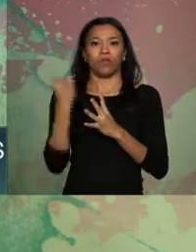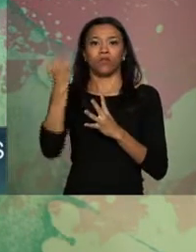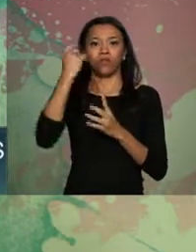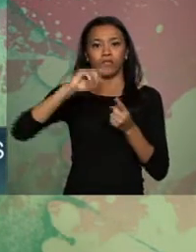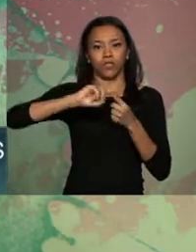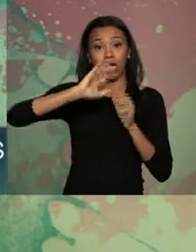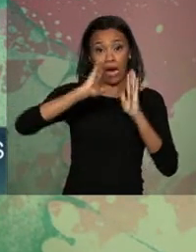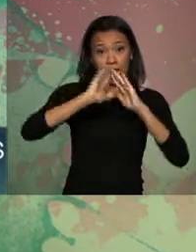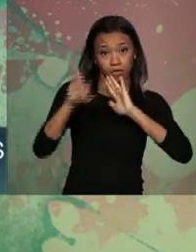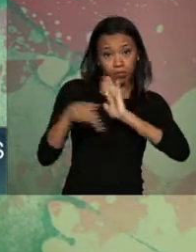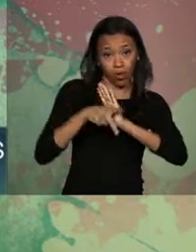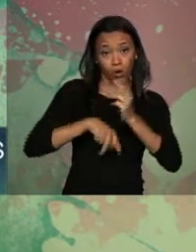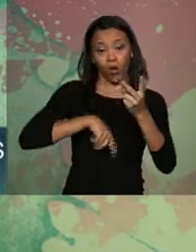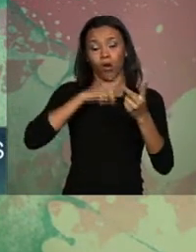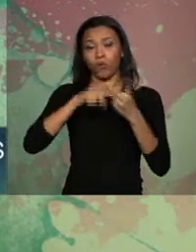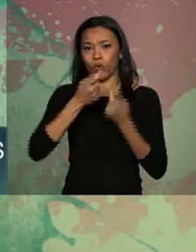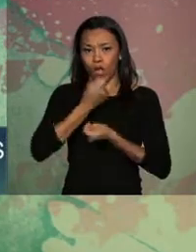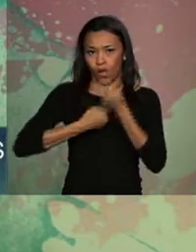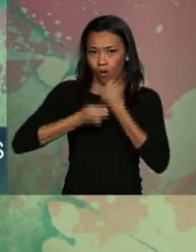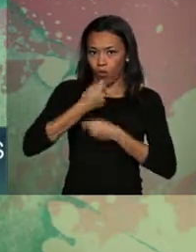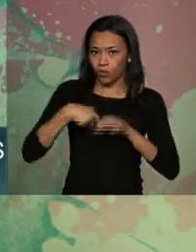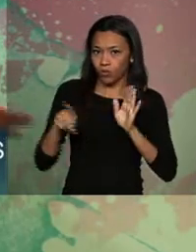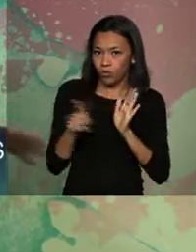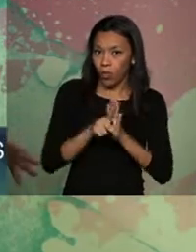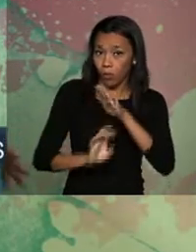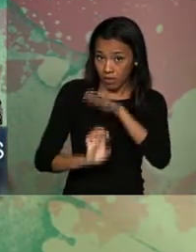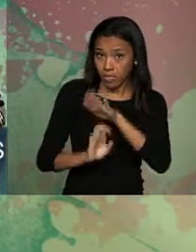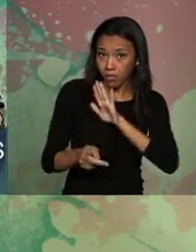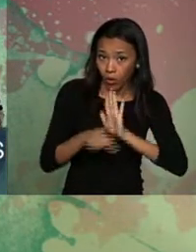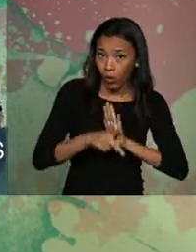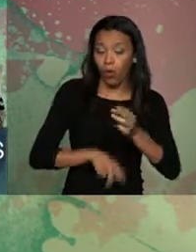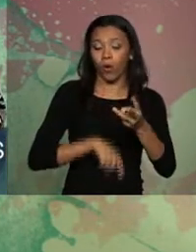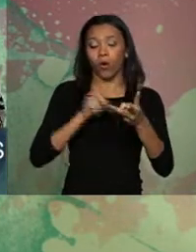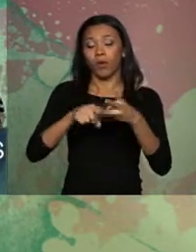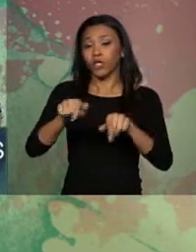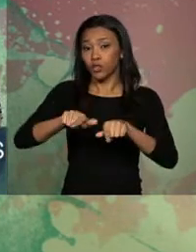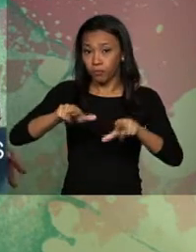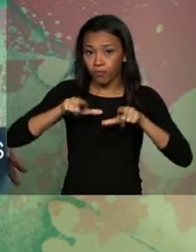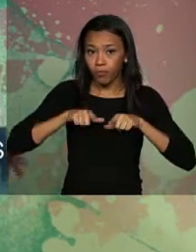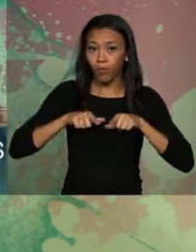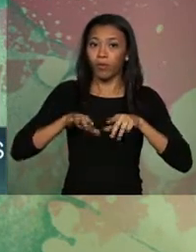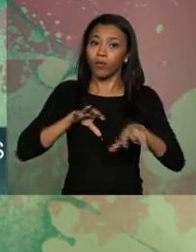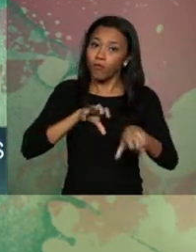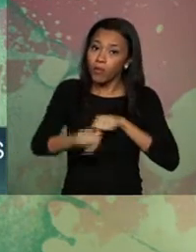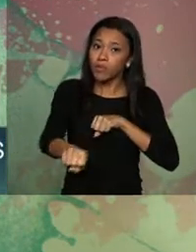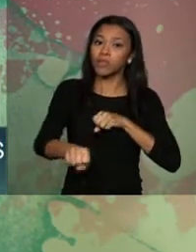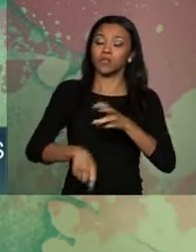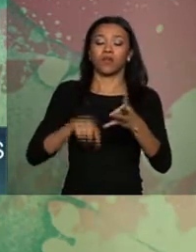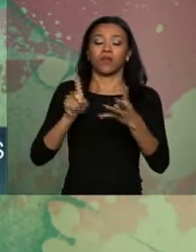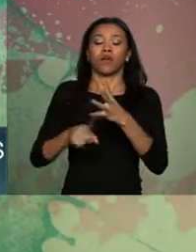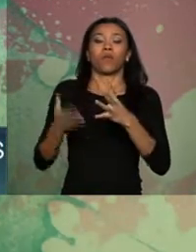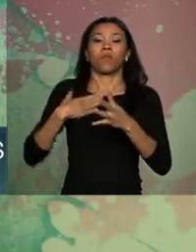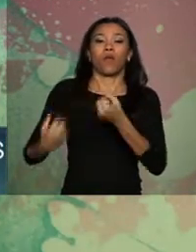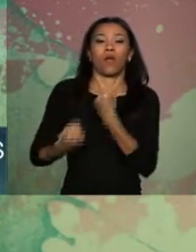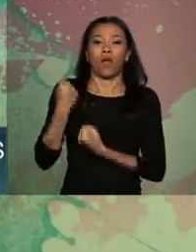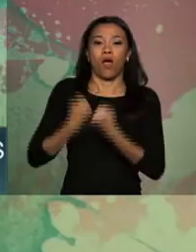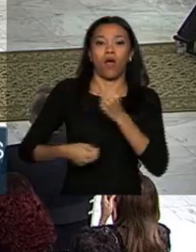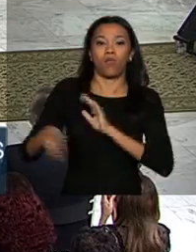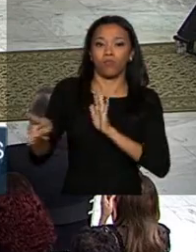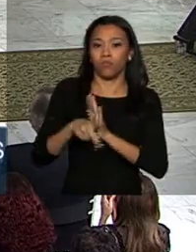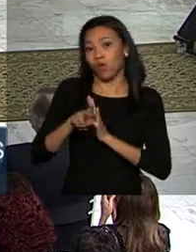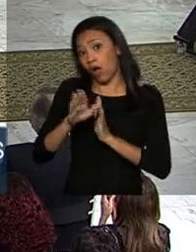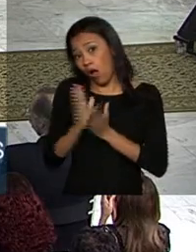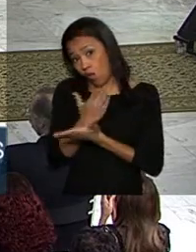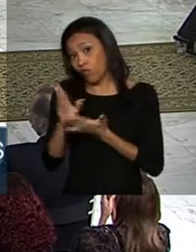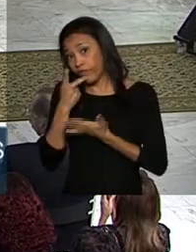da casa própria, o do negócio próprio, o do meu diploma, do meu carro, ou agora alguns da minha